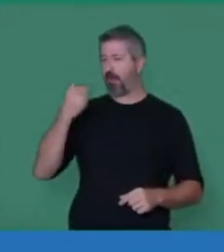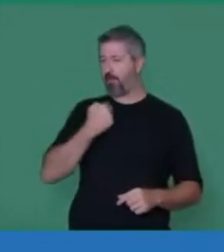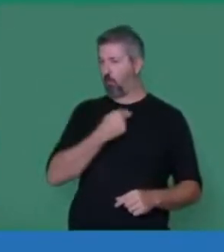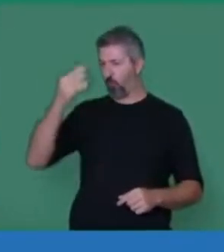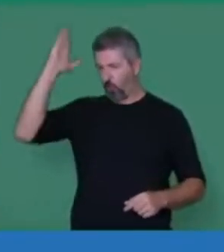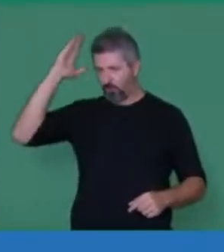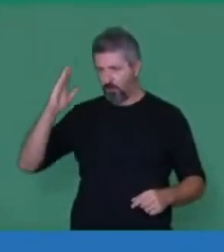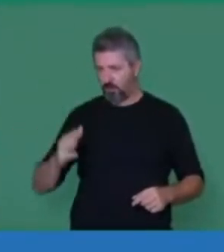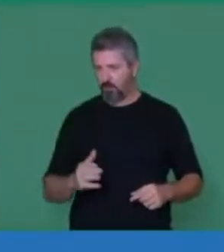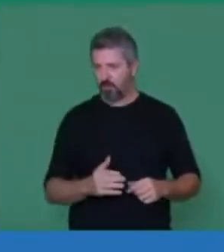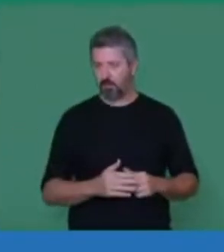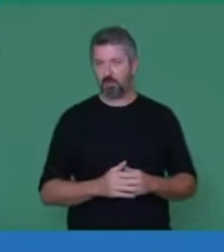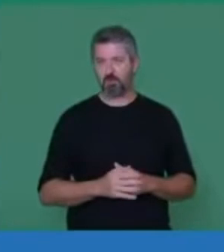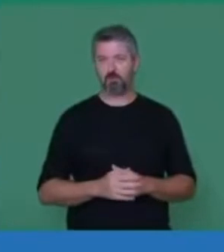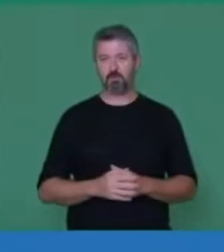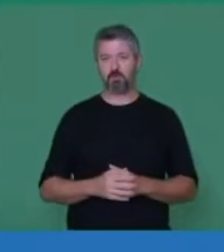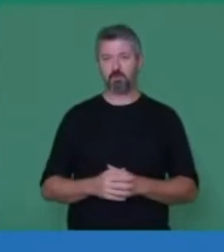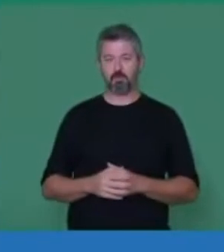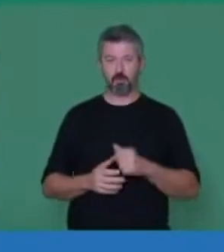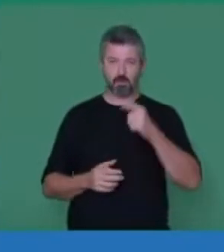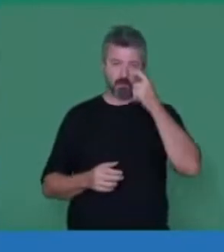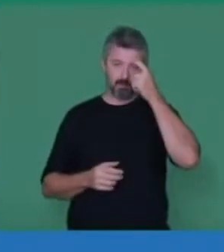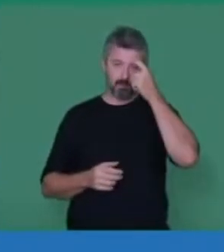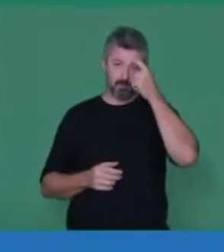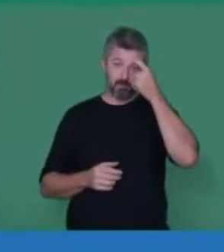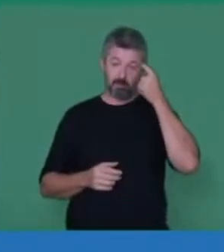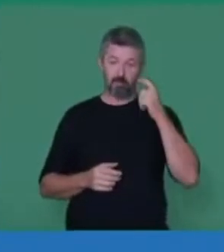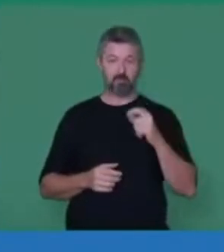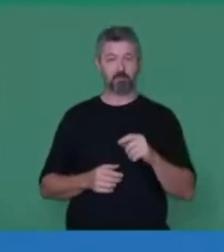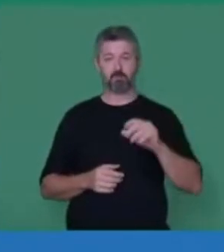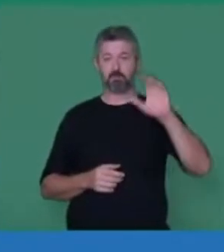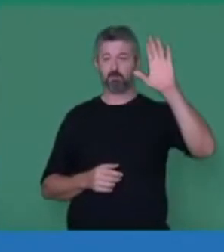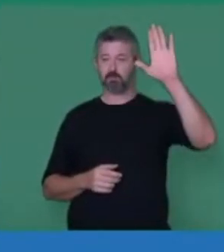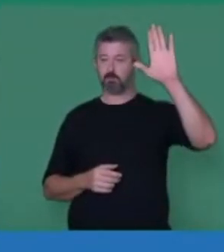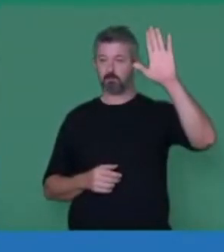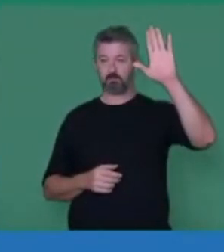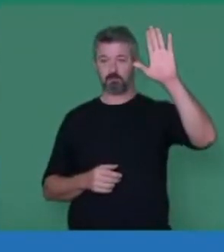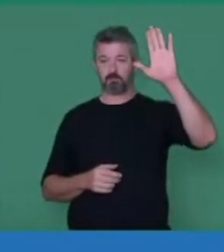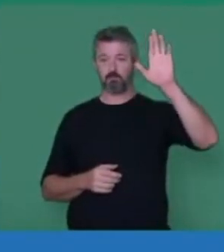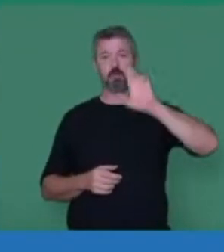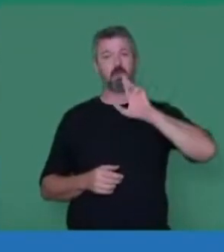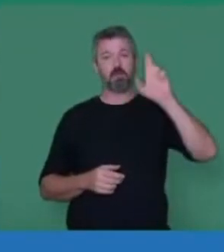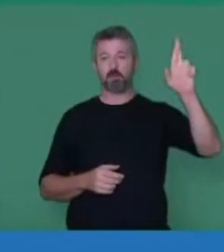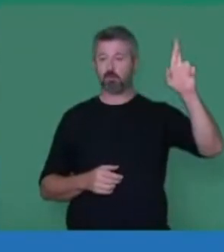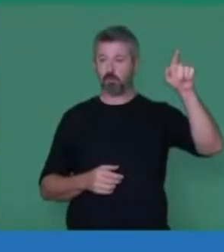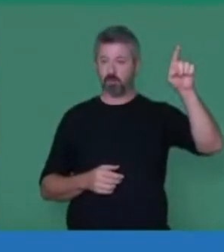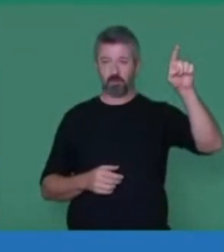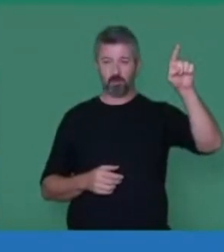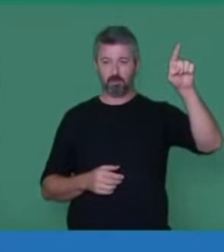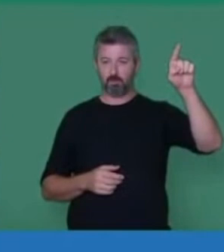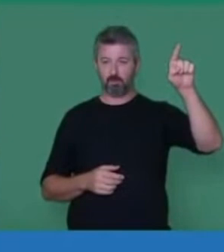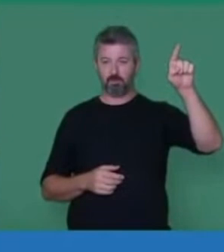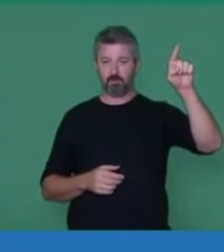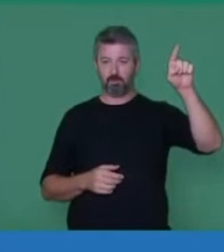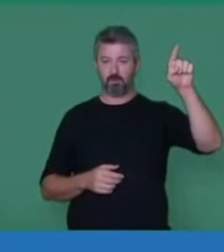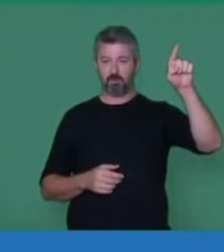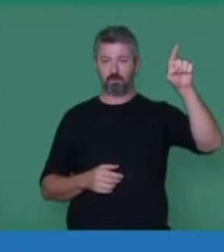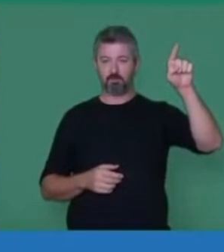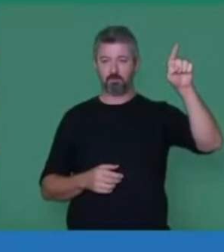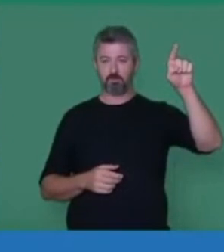mim. José Perotti. Próximo inscrito, deputado Reinoldi